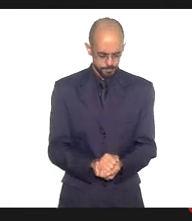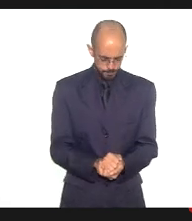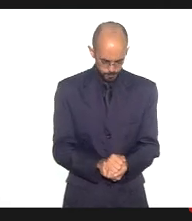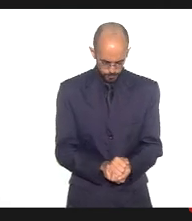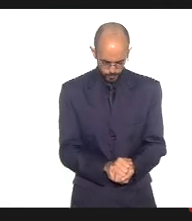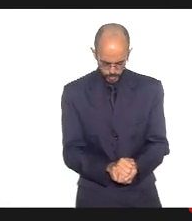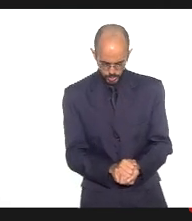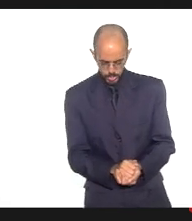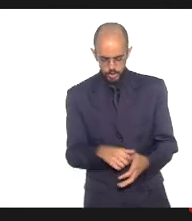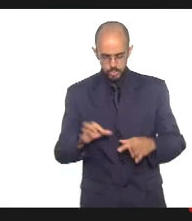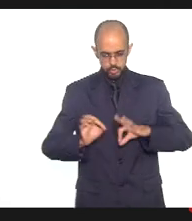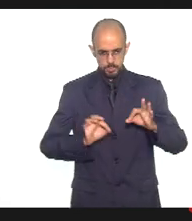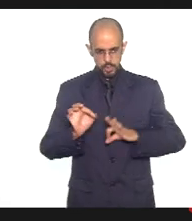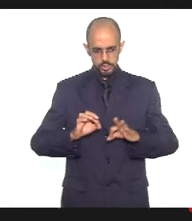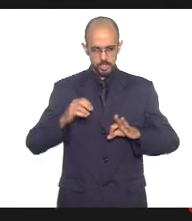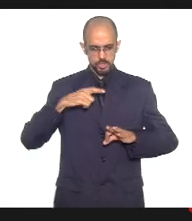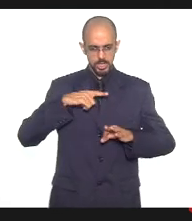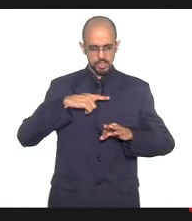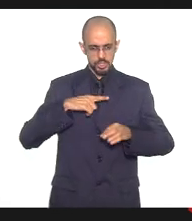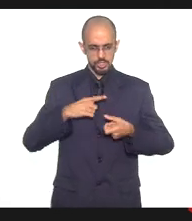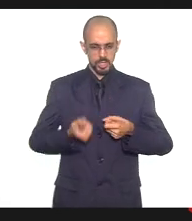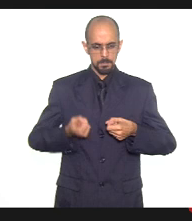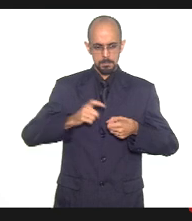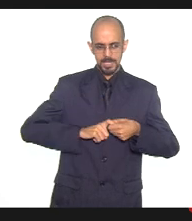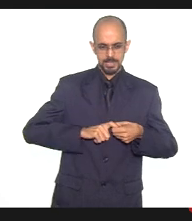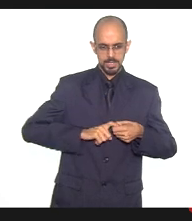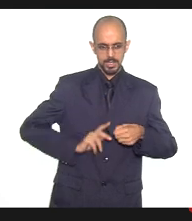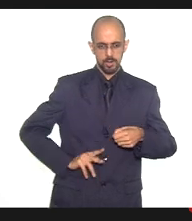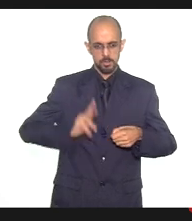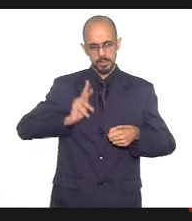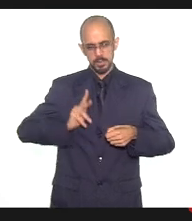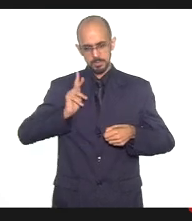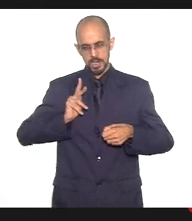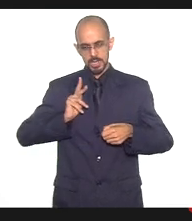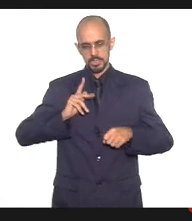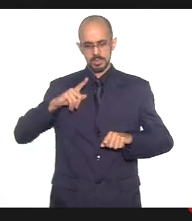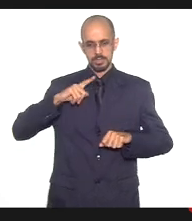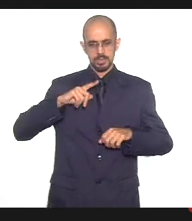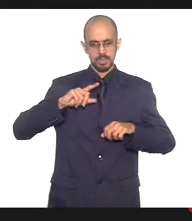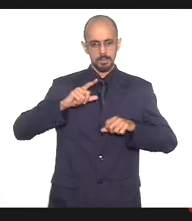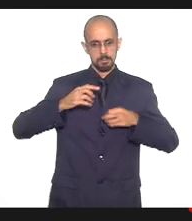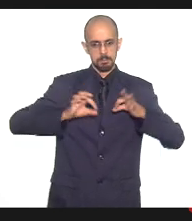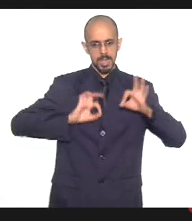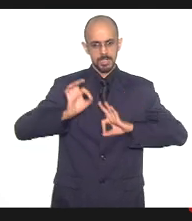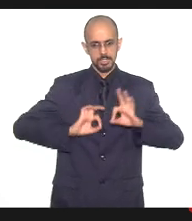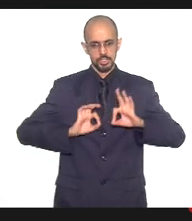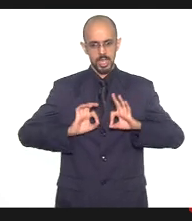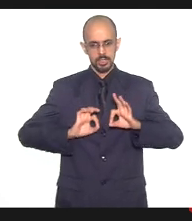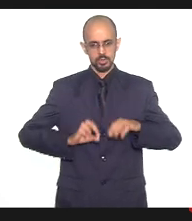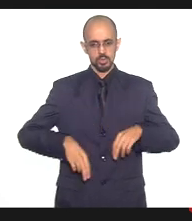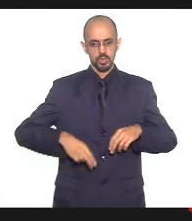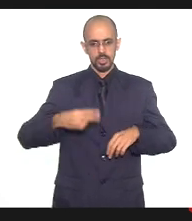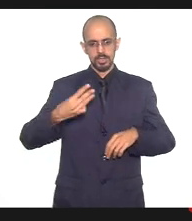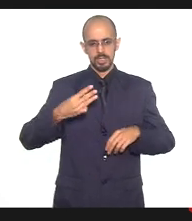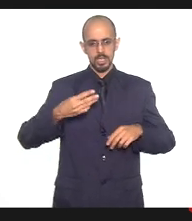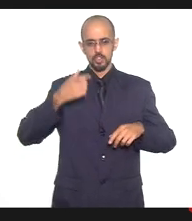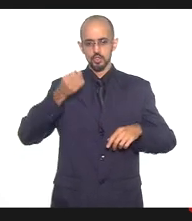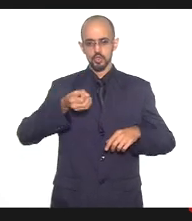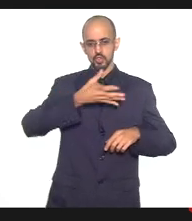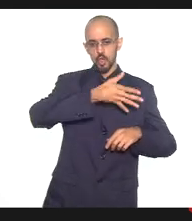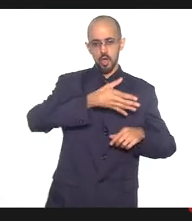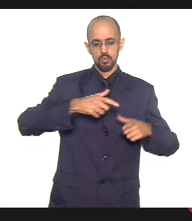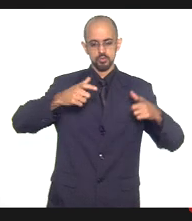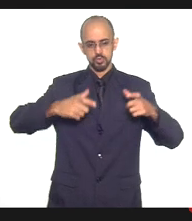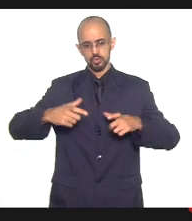Nos projetos que atuamos em parceria com a Petrobras, está planejada a entrada em operação de 3 novas plataformas nos próximos